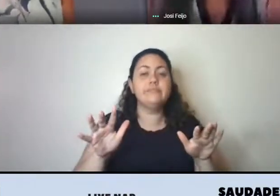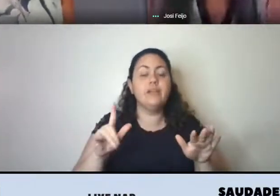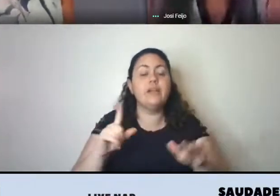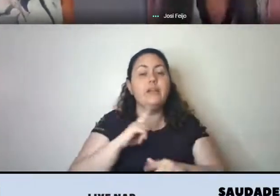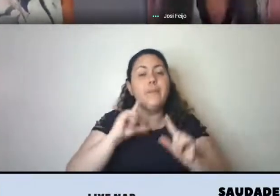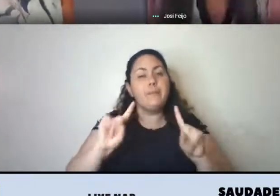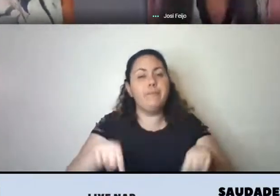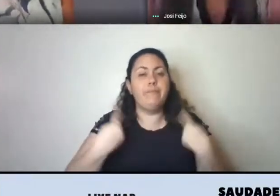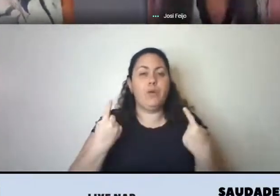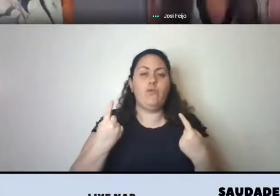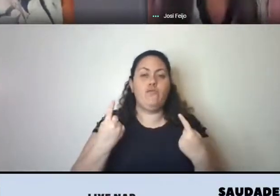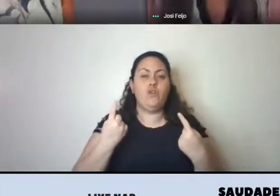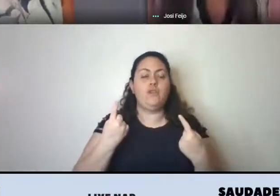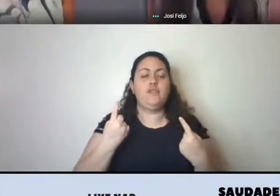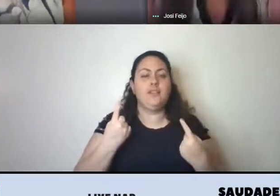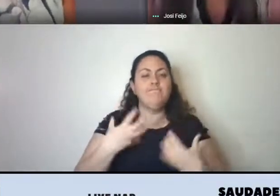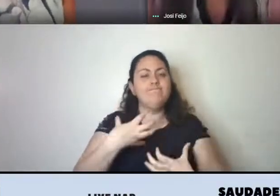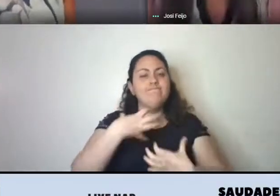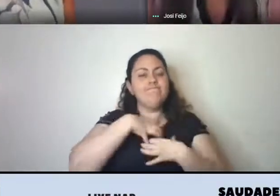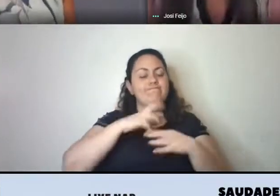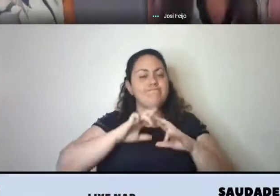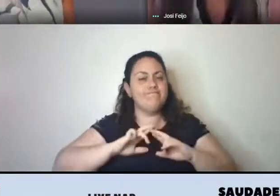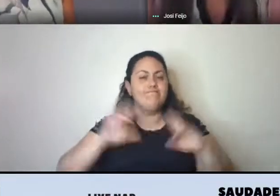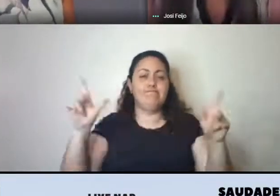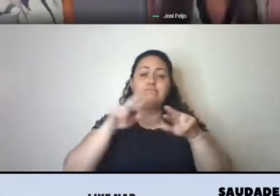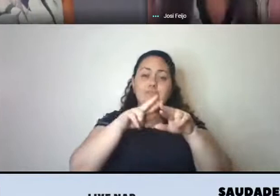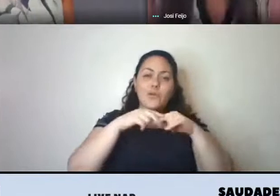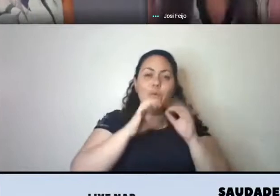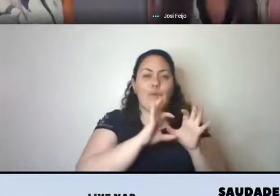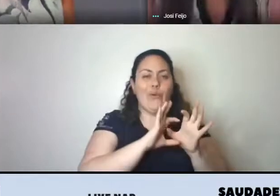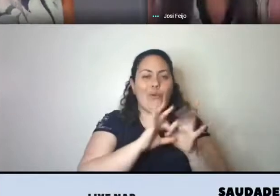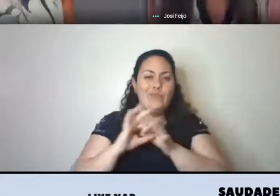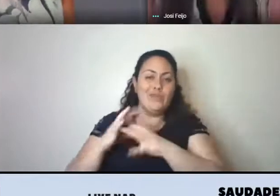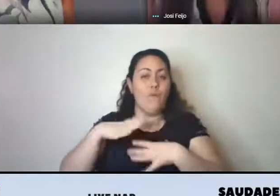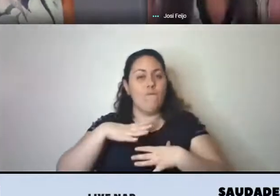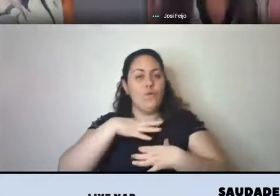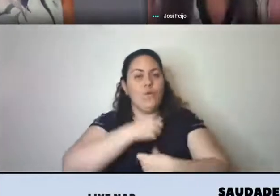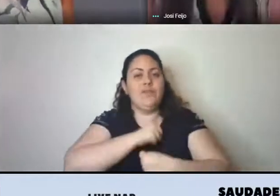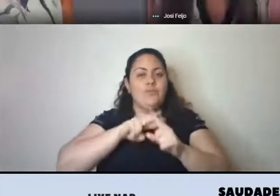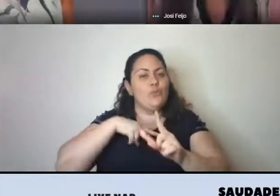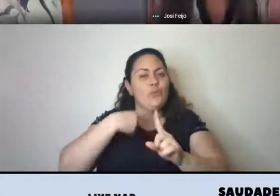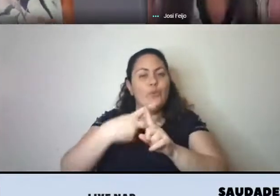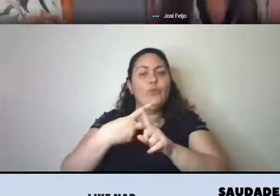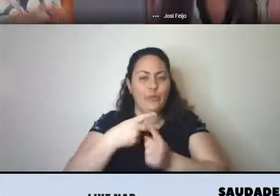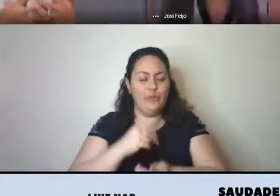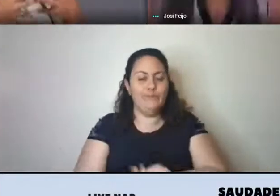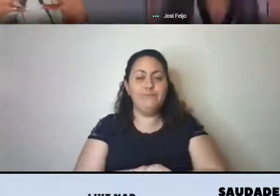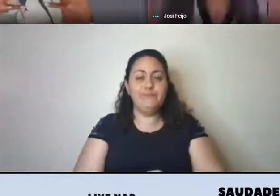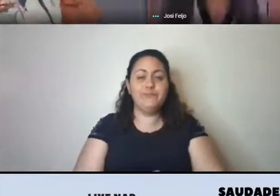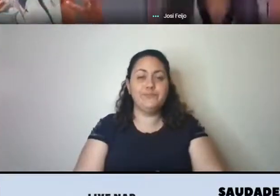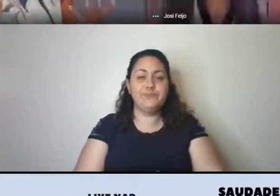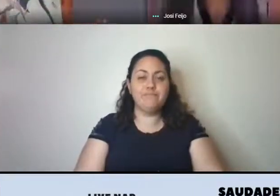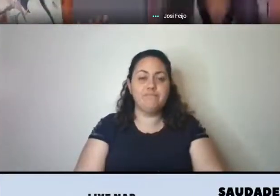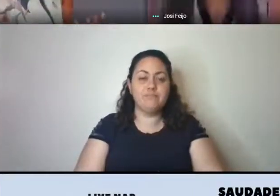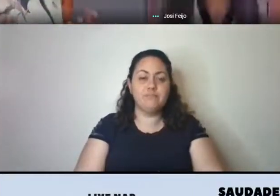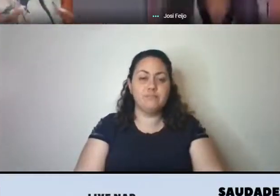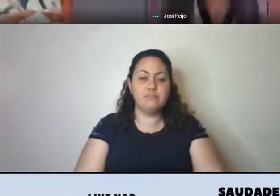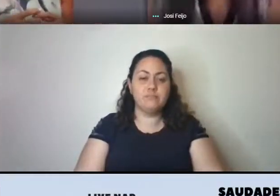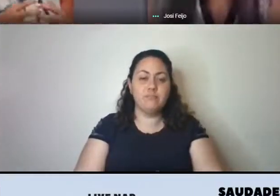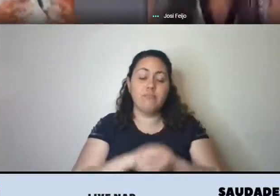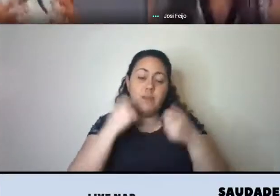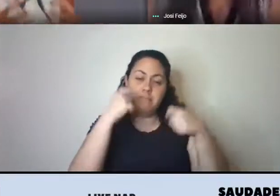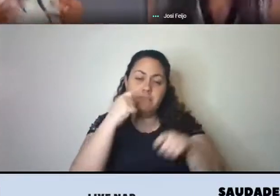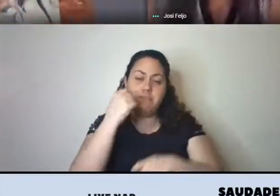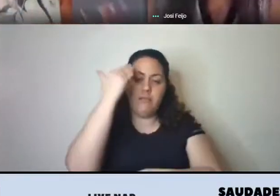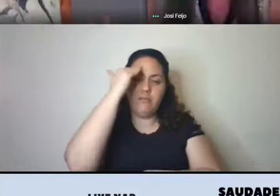exatamente pelo contexto. Né? E aí, bom, não só como lidar com a frustração,